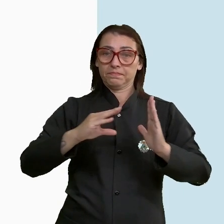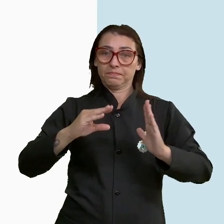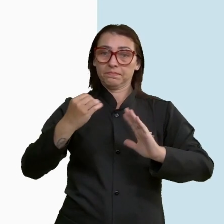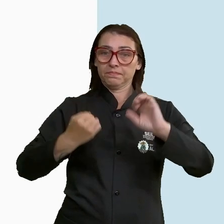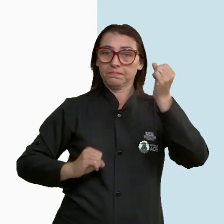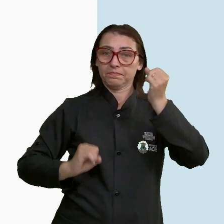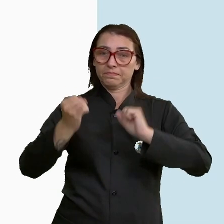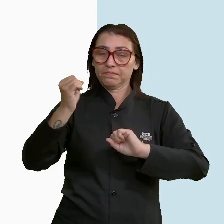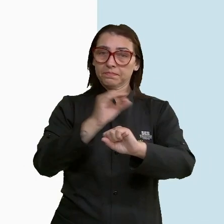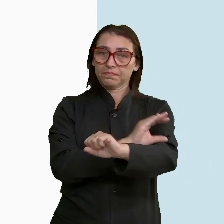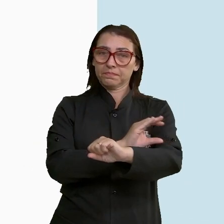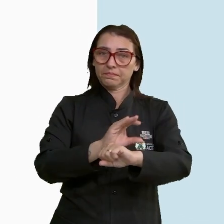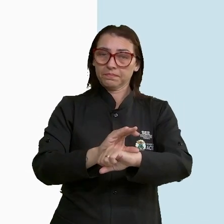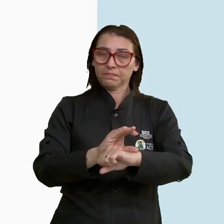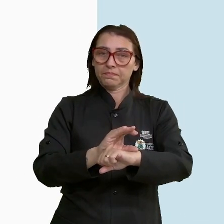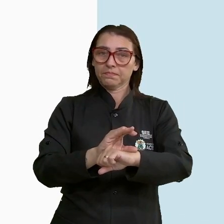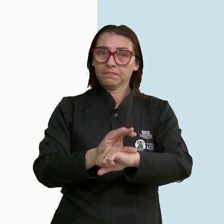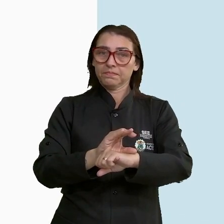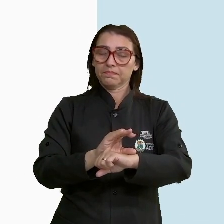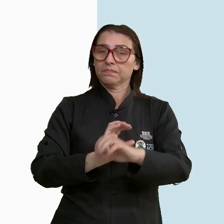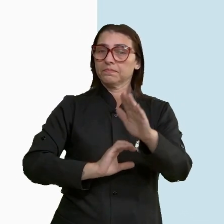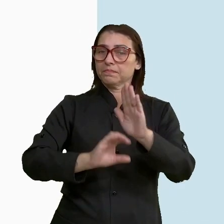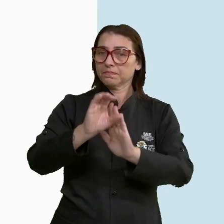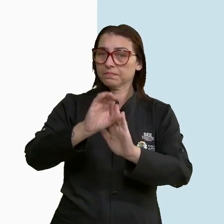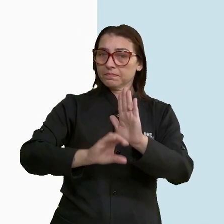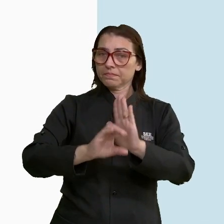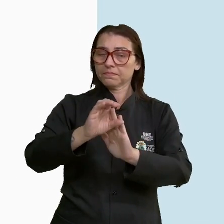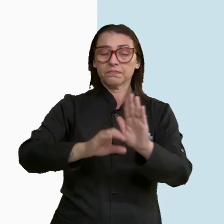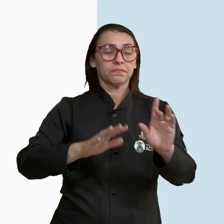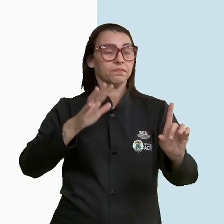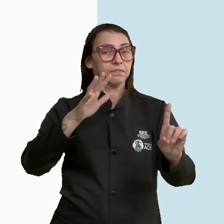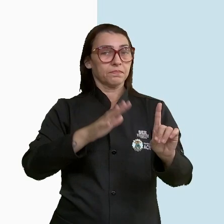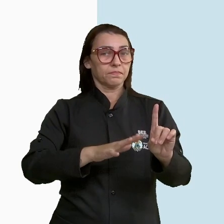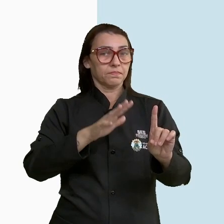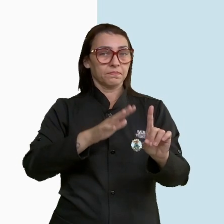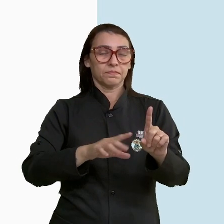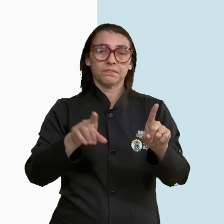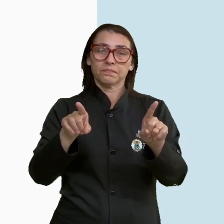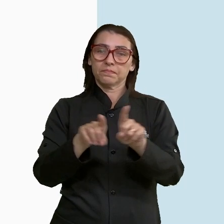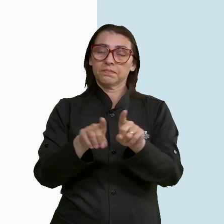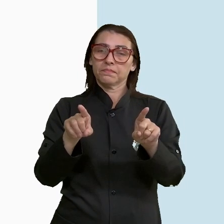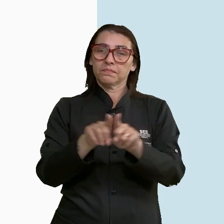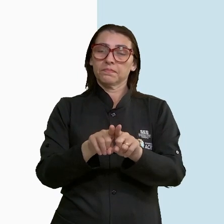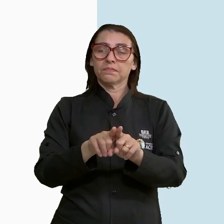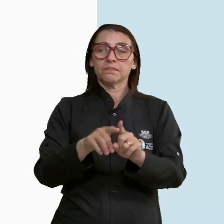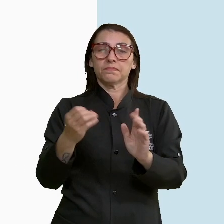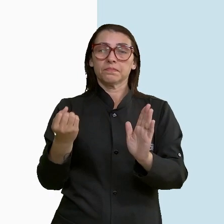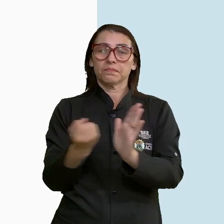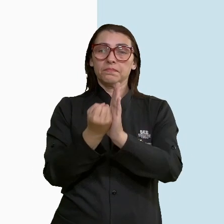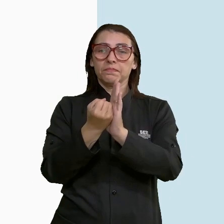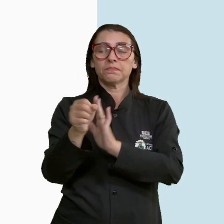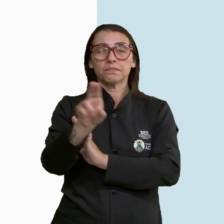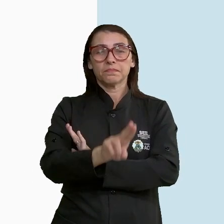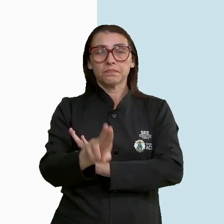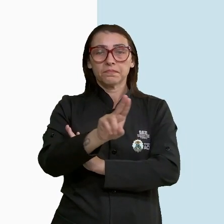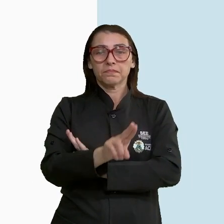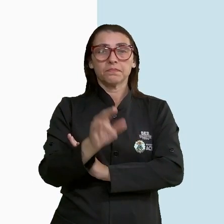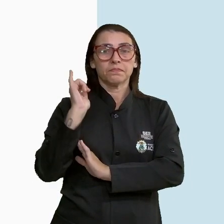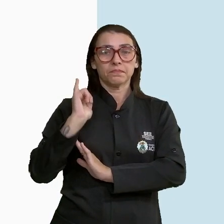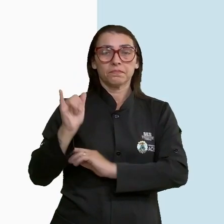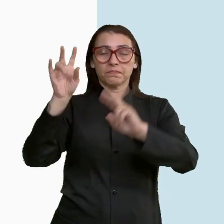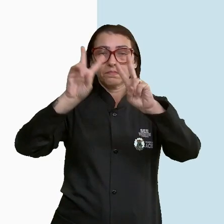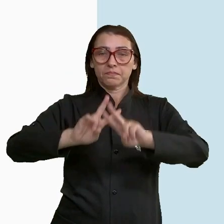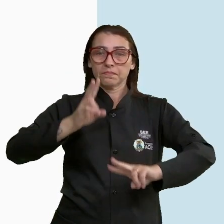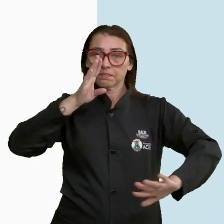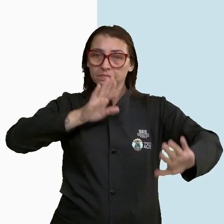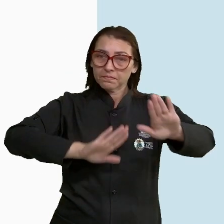indústria cultural. Então, criadores de conteúdo, influenciadores e até marcas usam narrativas visuais